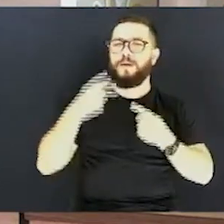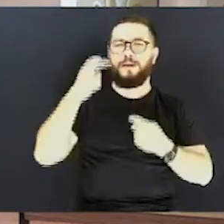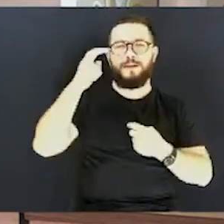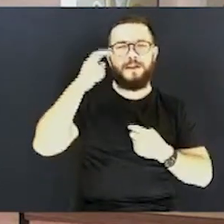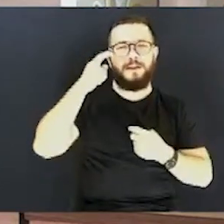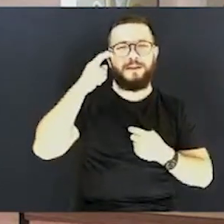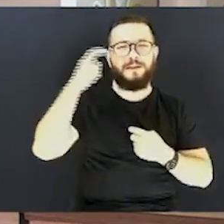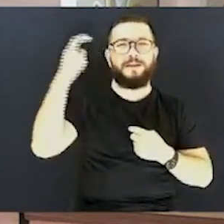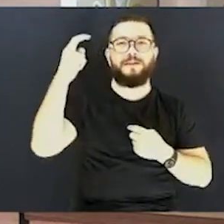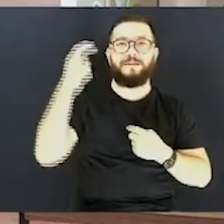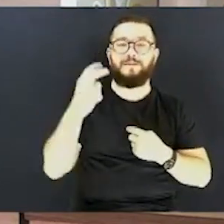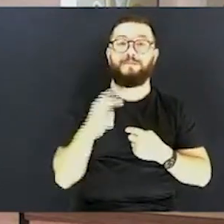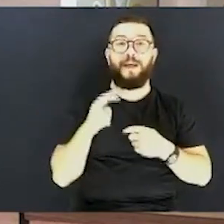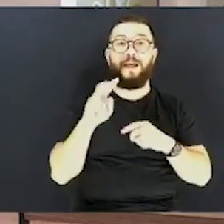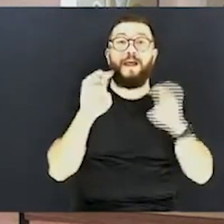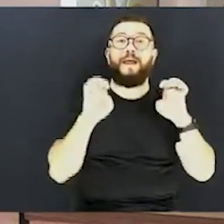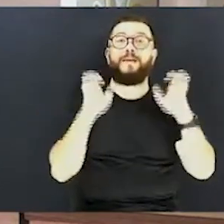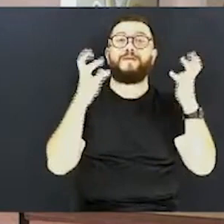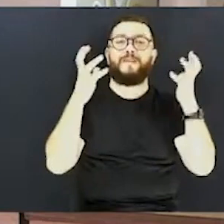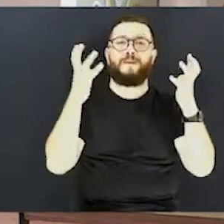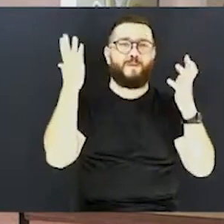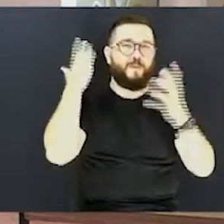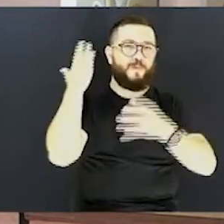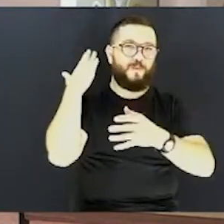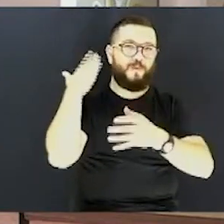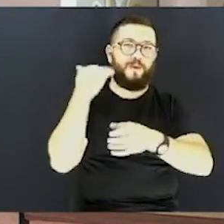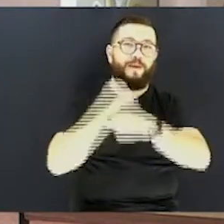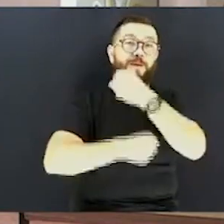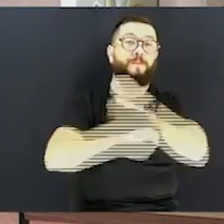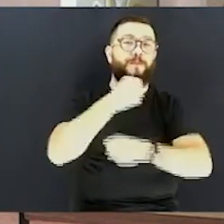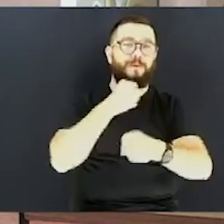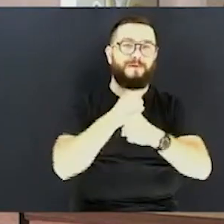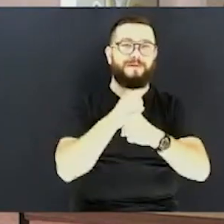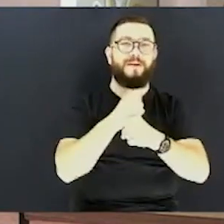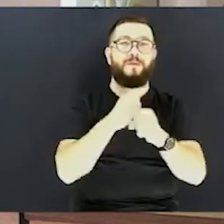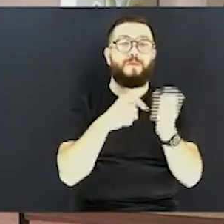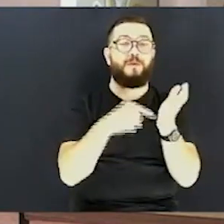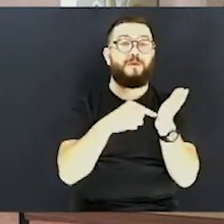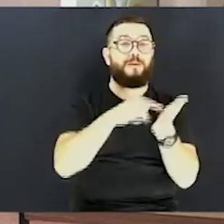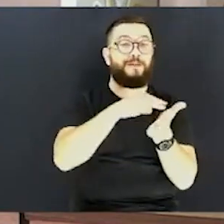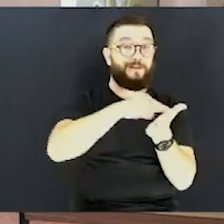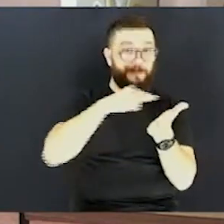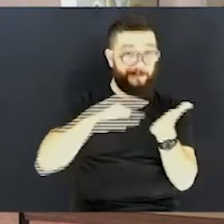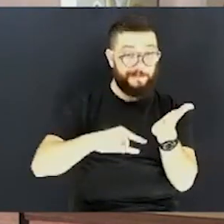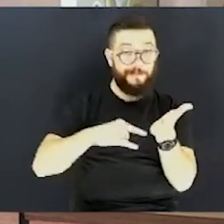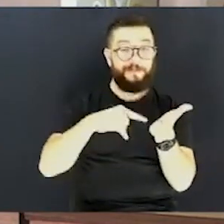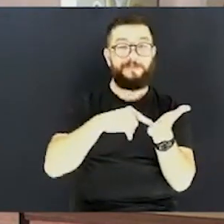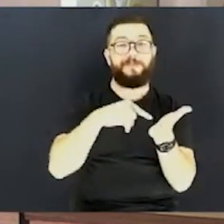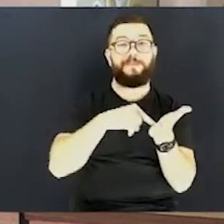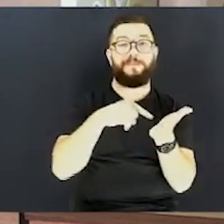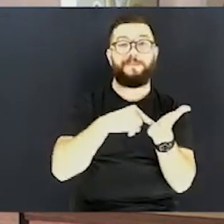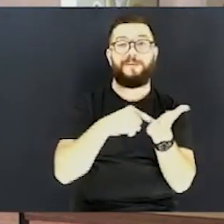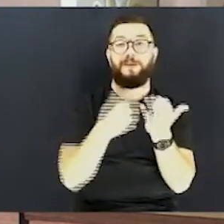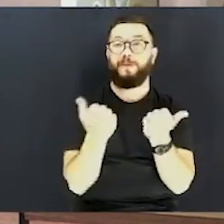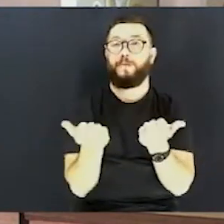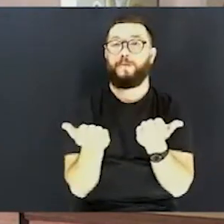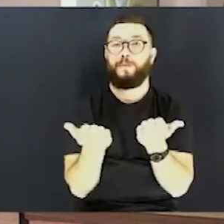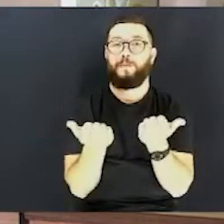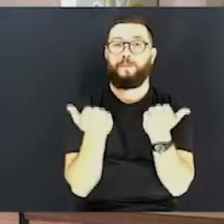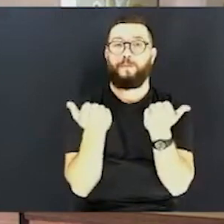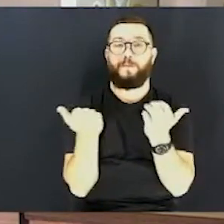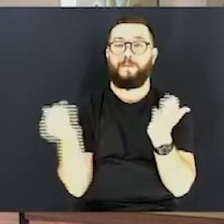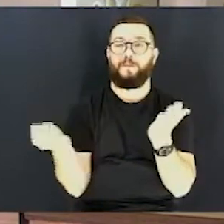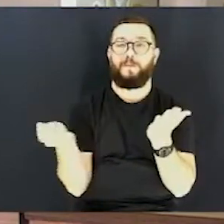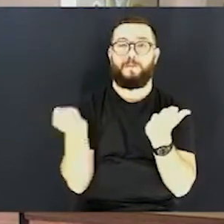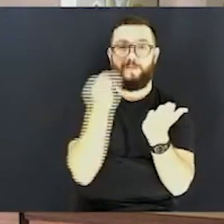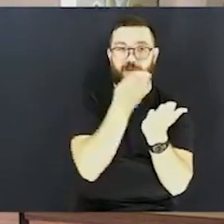em dezembro do ano passado, na prefeitura, quando o documento do Plano Municipal pela Primeira Infância foi entregue ao prefeito. Esse plano,